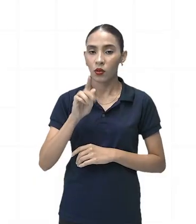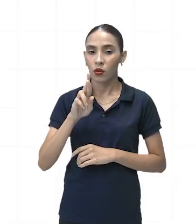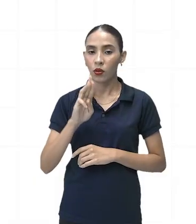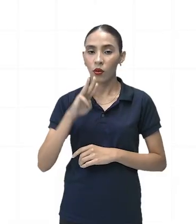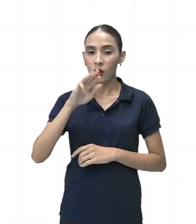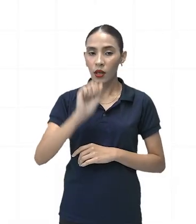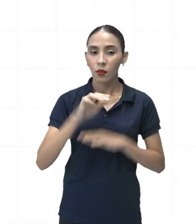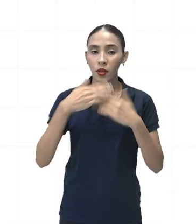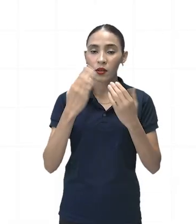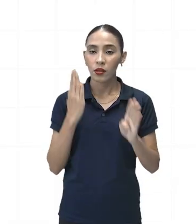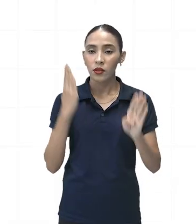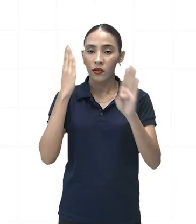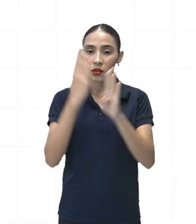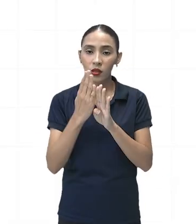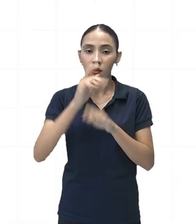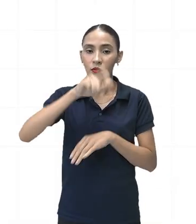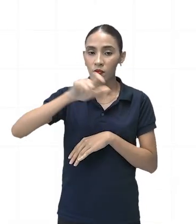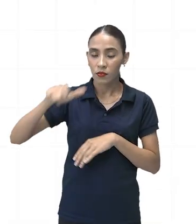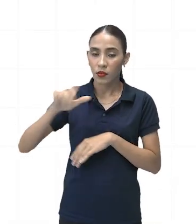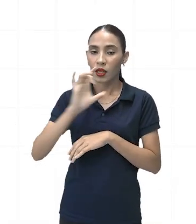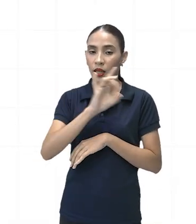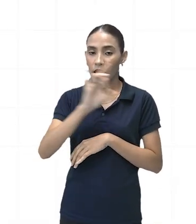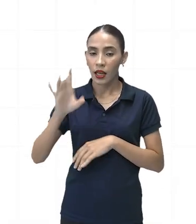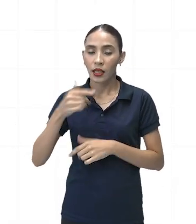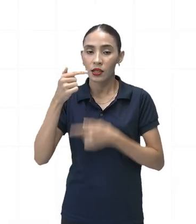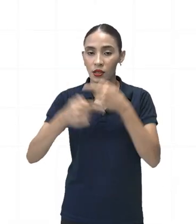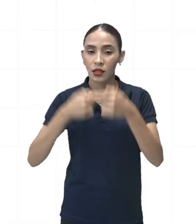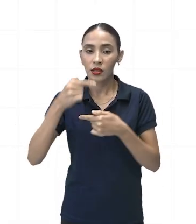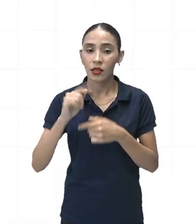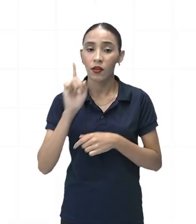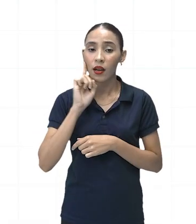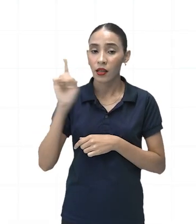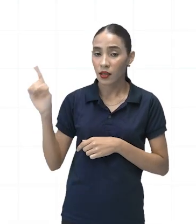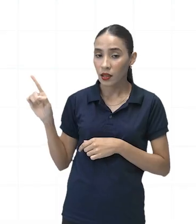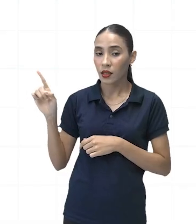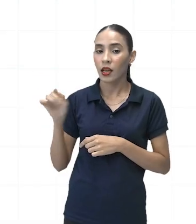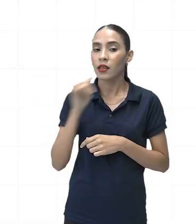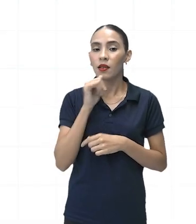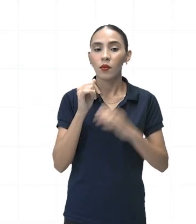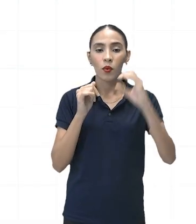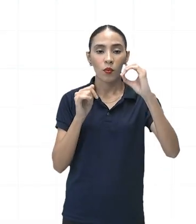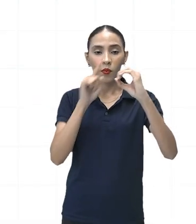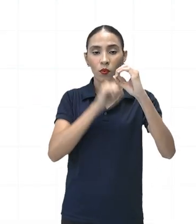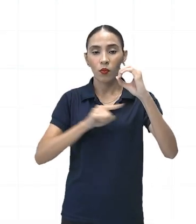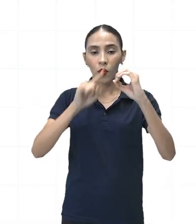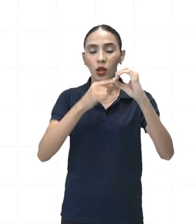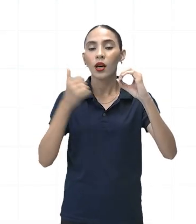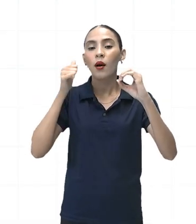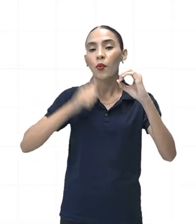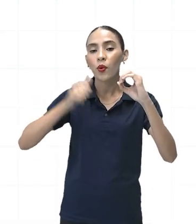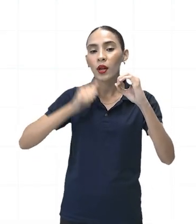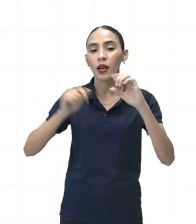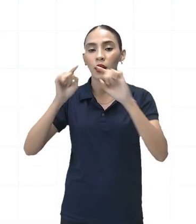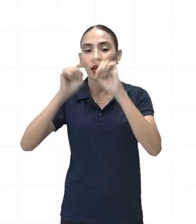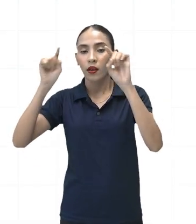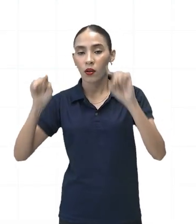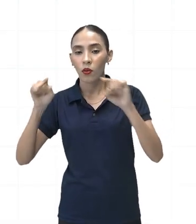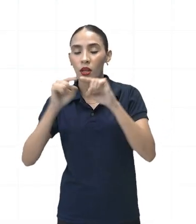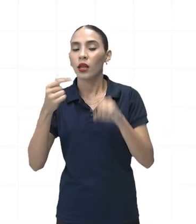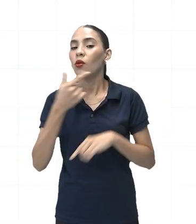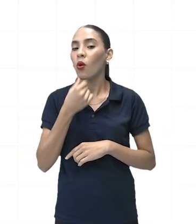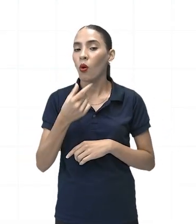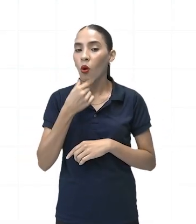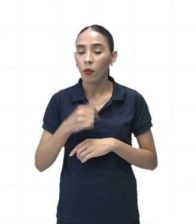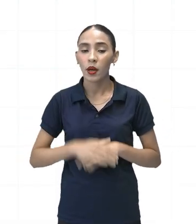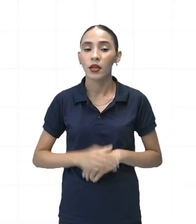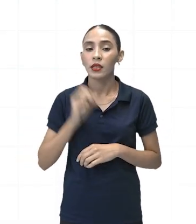fazendo a identificação dos indivíduos em cada geração. No heredograma, os círculos representam as mulheres e os quadrados os